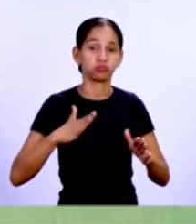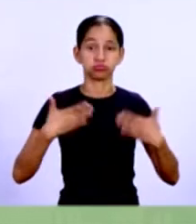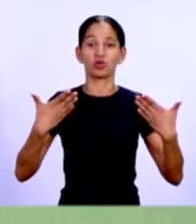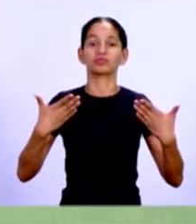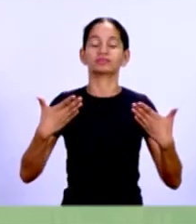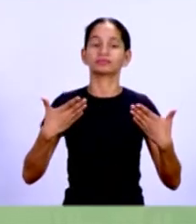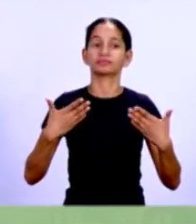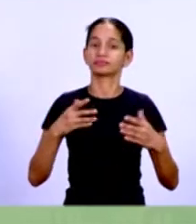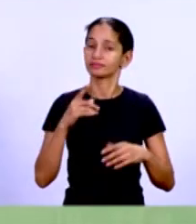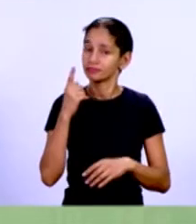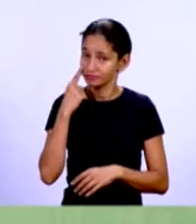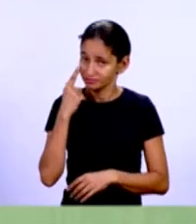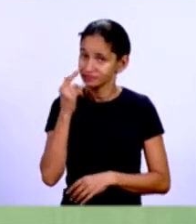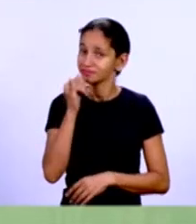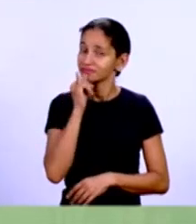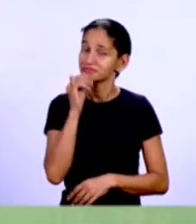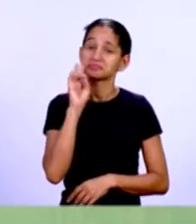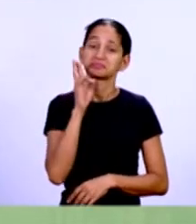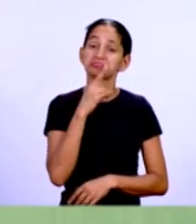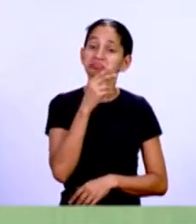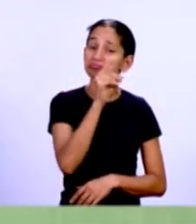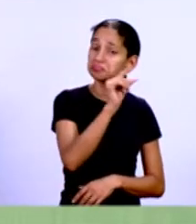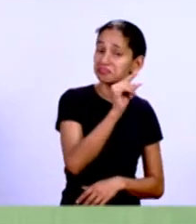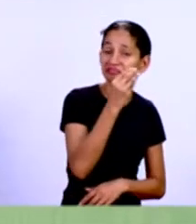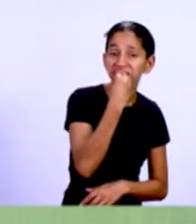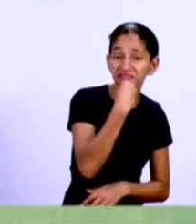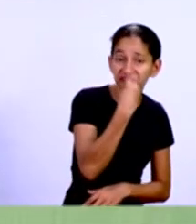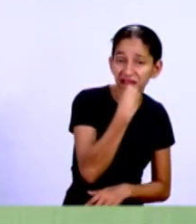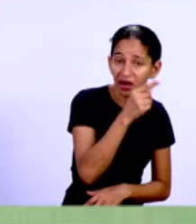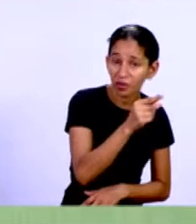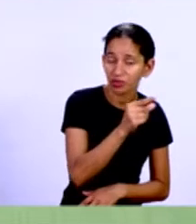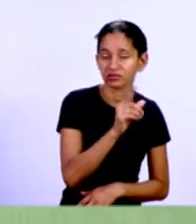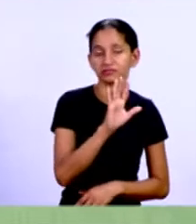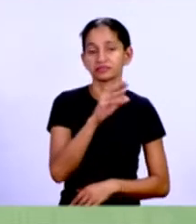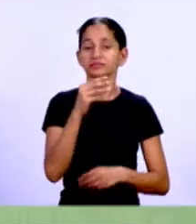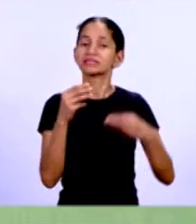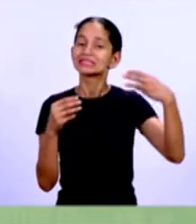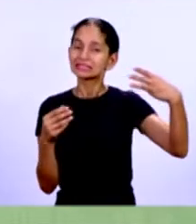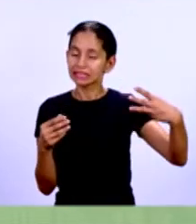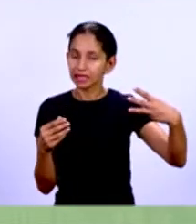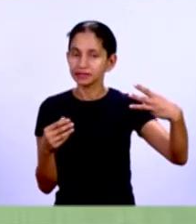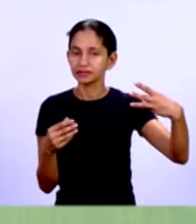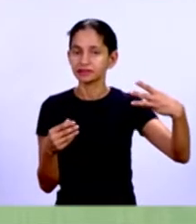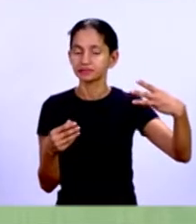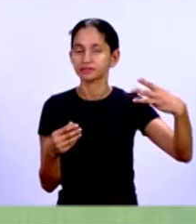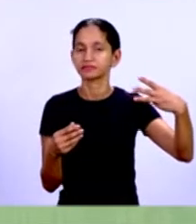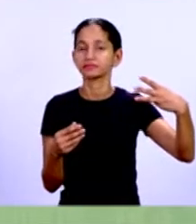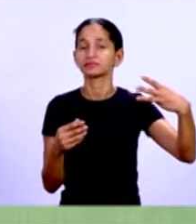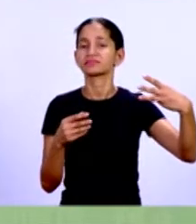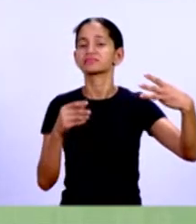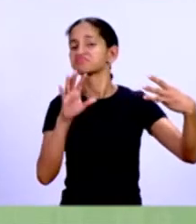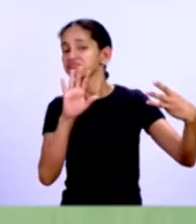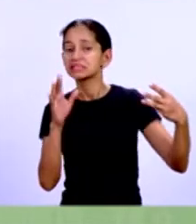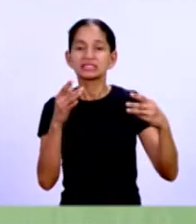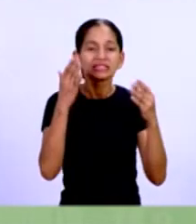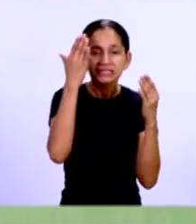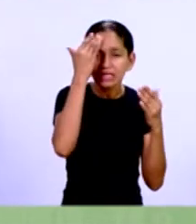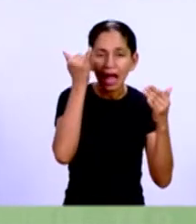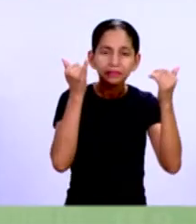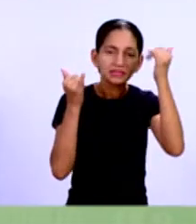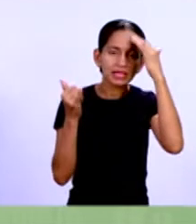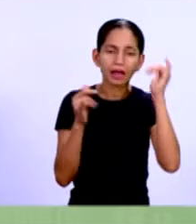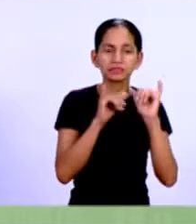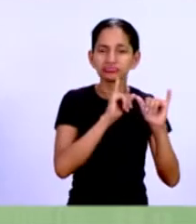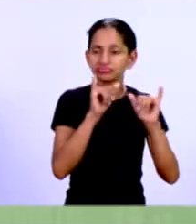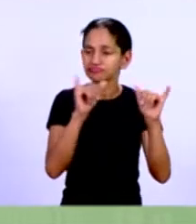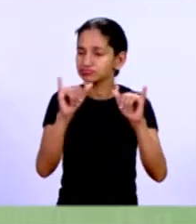uma baratinha. A gente considerou baixo. Por isso tem esse índice 3. É pouco impacto, pouca gente vai ficar sabendo, apesar de ser uma coisa muito triste para